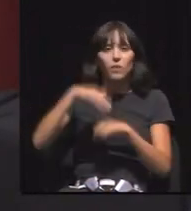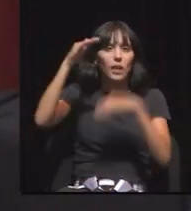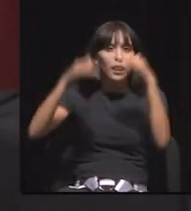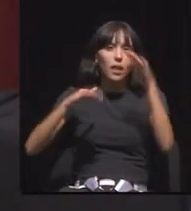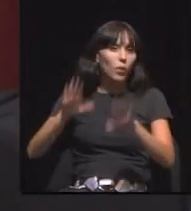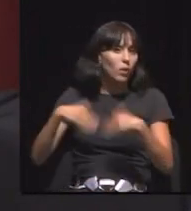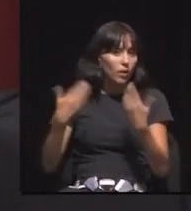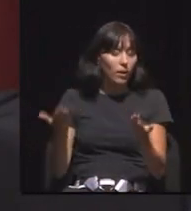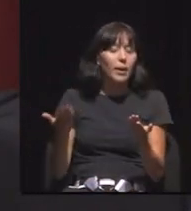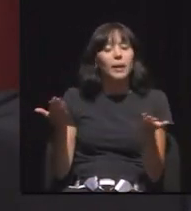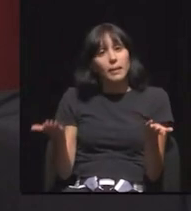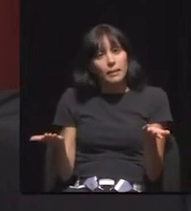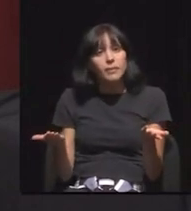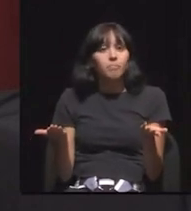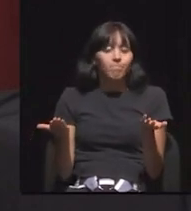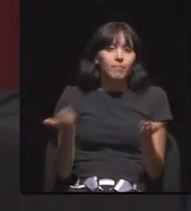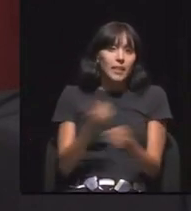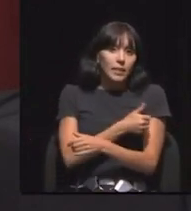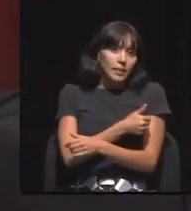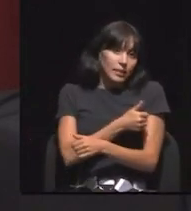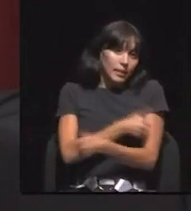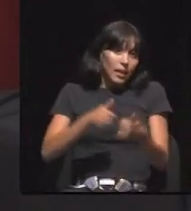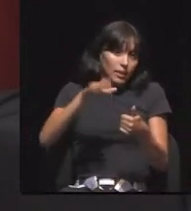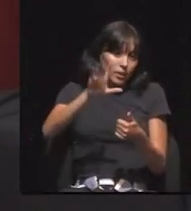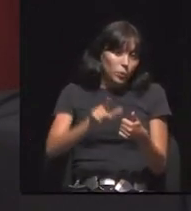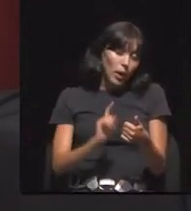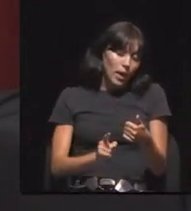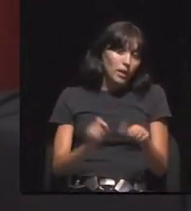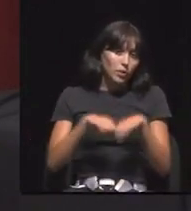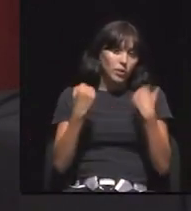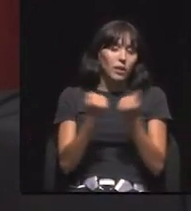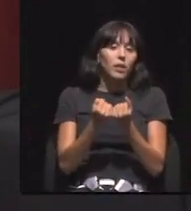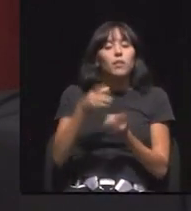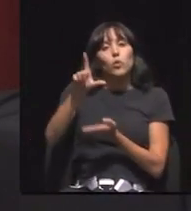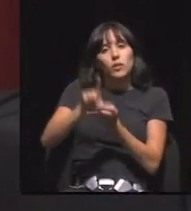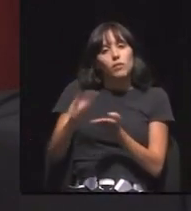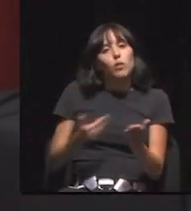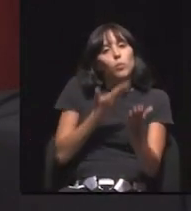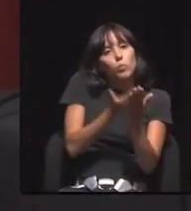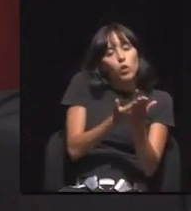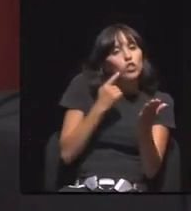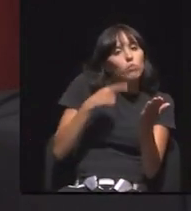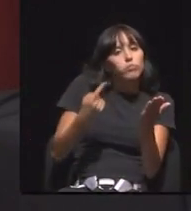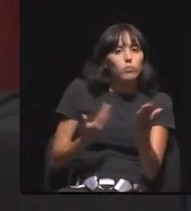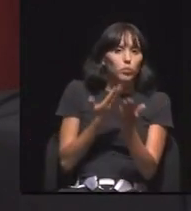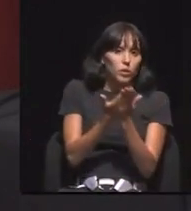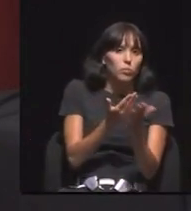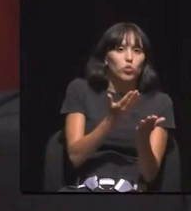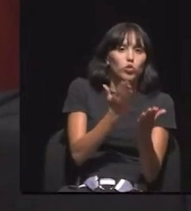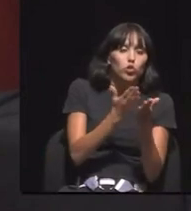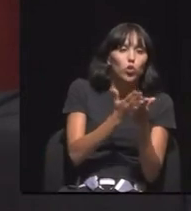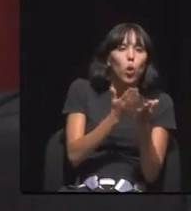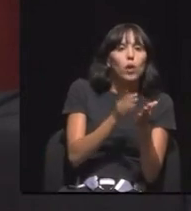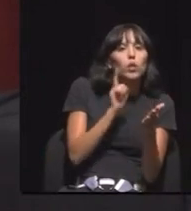idade. E Lisboa tem de ser essa sociedade. E por isso o LIVRE tem apresentado em Lisboa propostas como a Escola no Exílio,